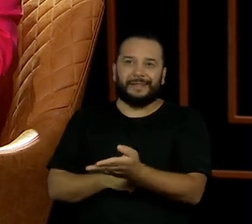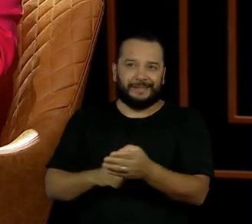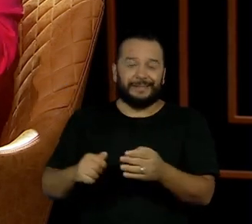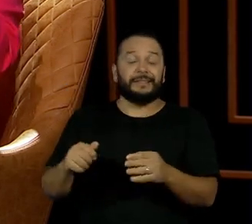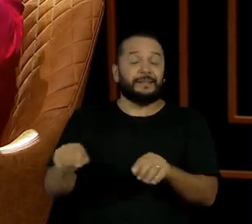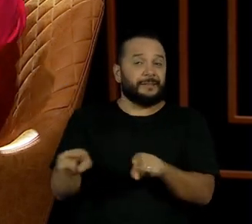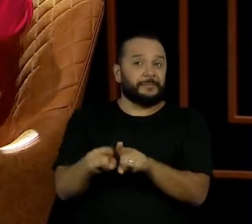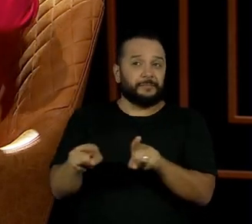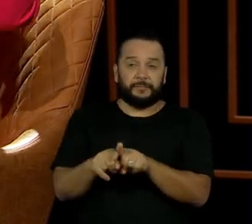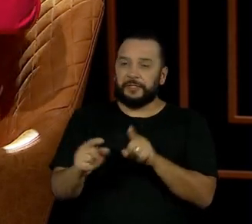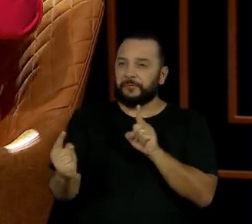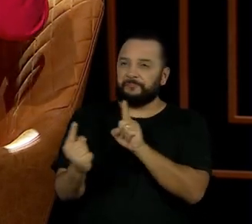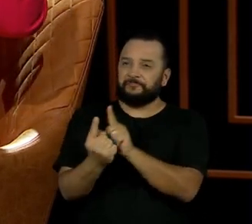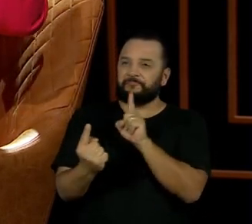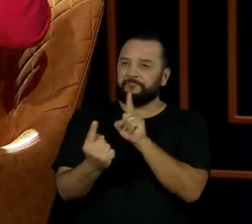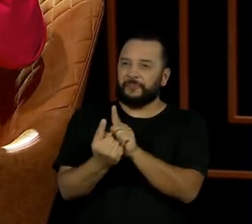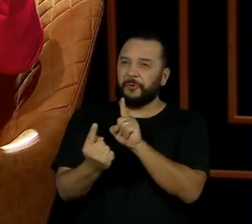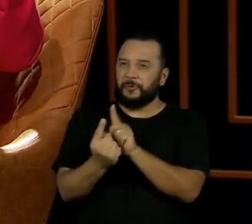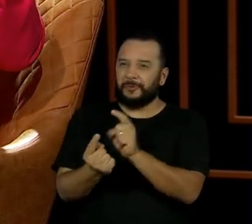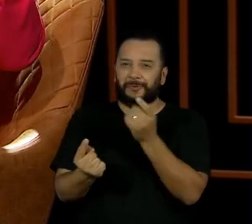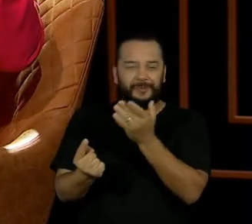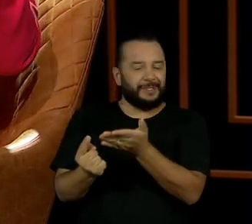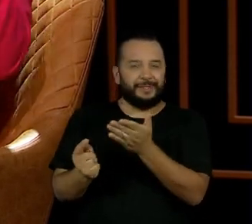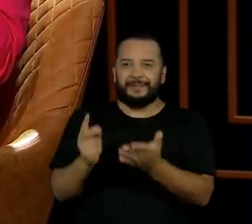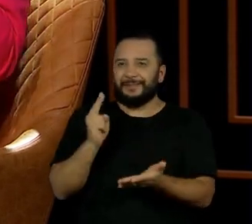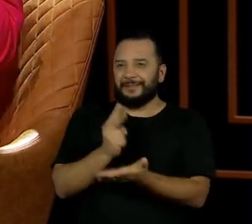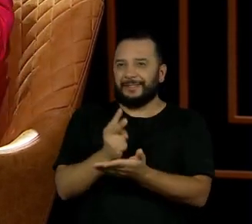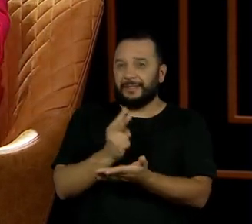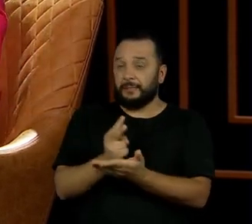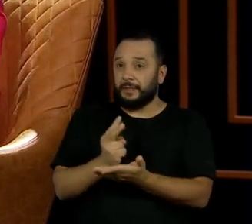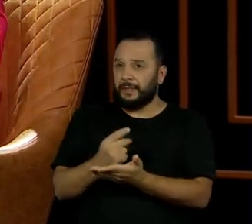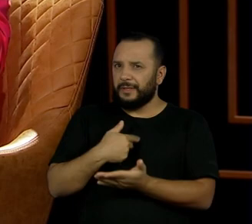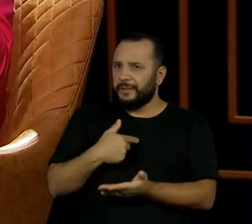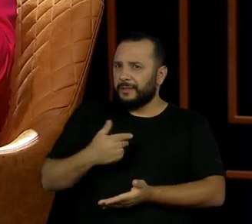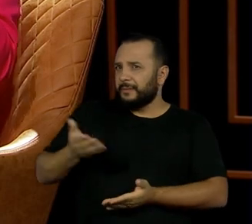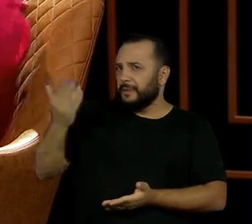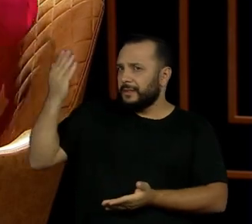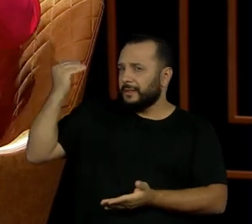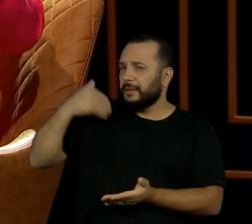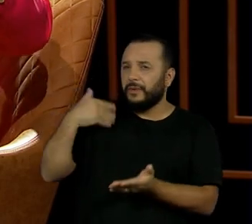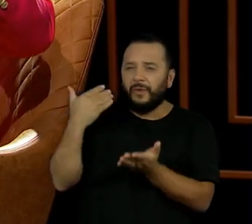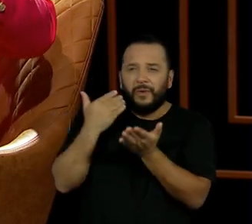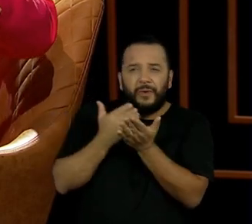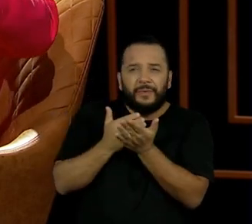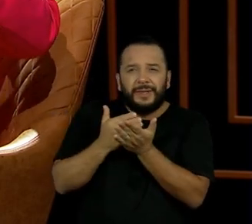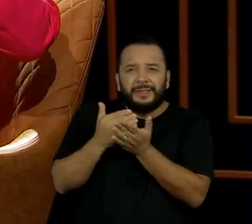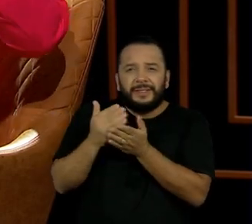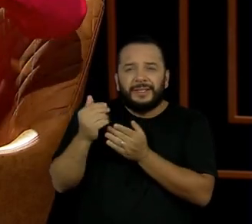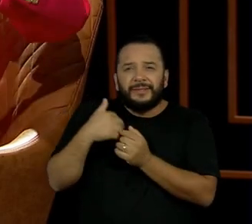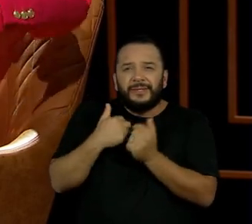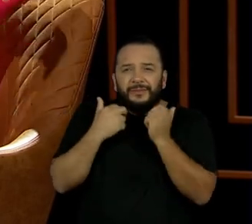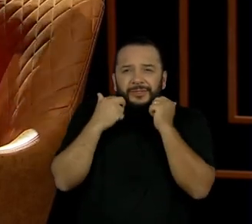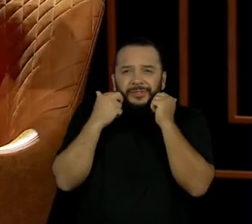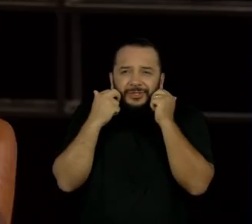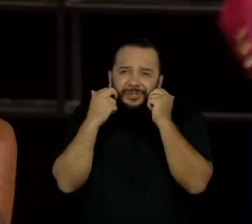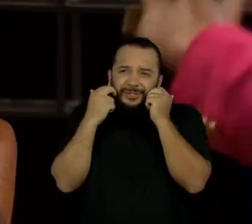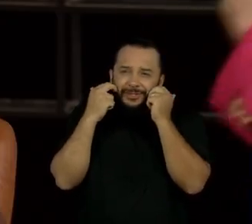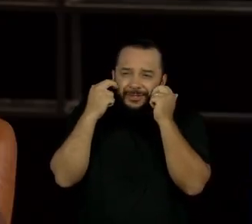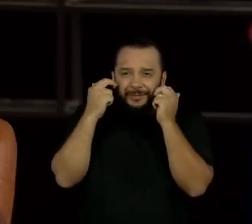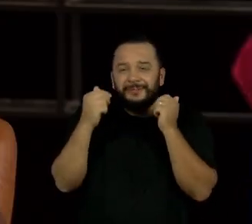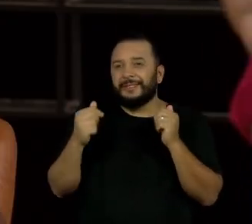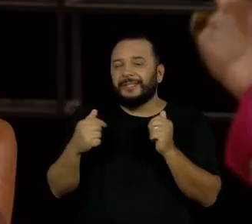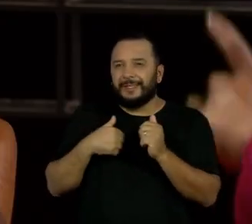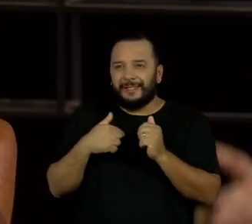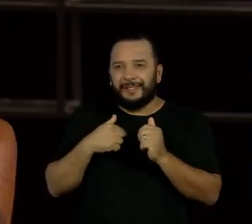assim desde quando Inclusive eu tava tipo começando ali tímida né jogando Alfazema